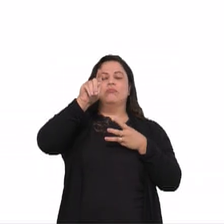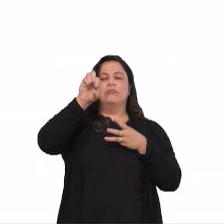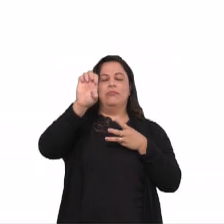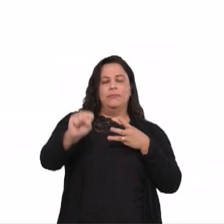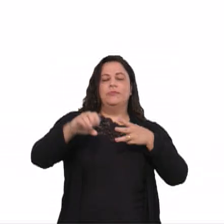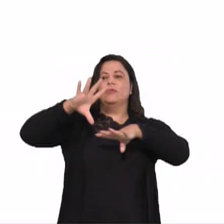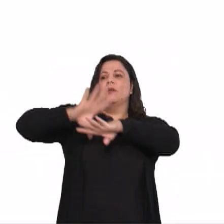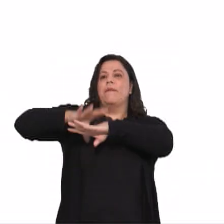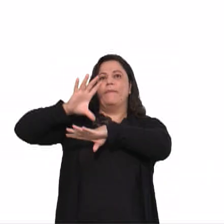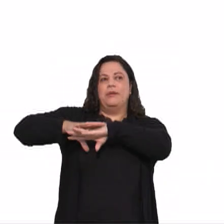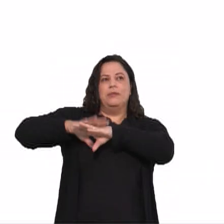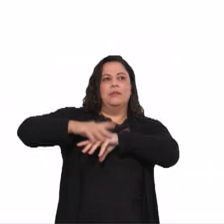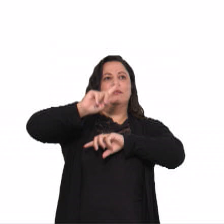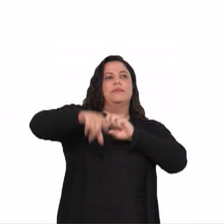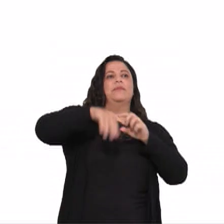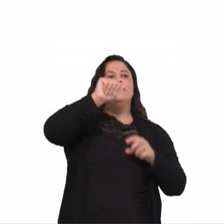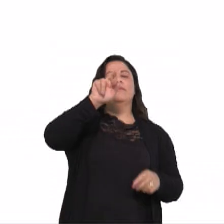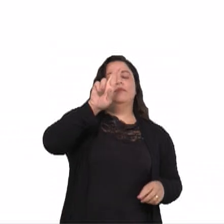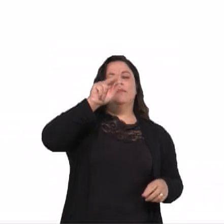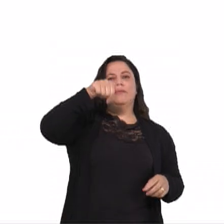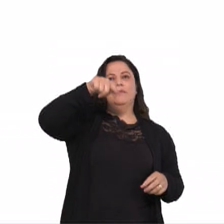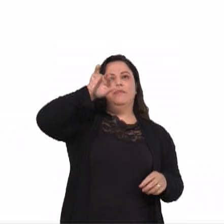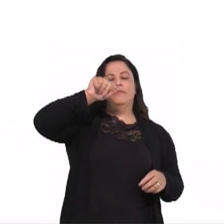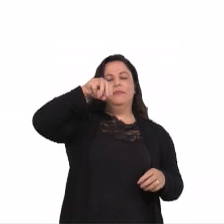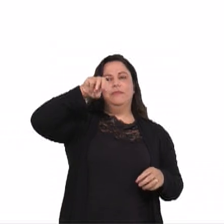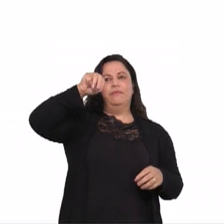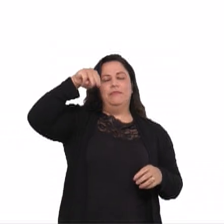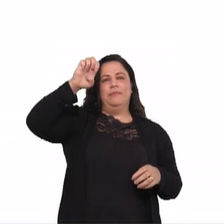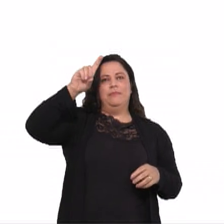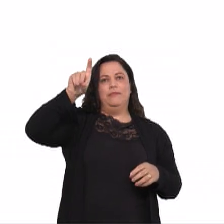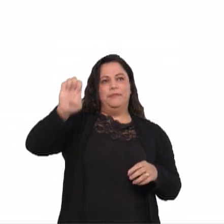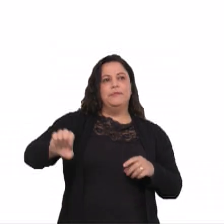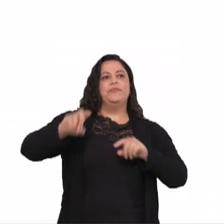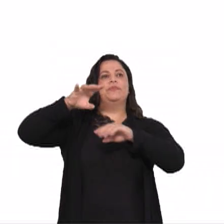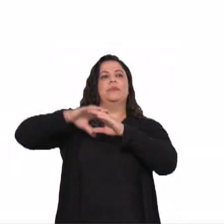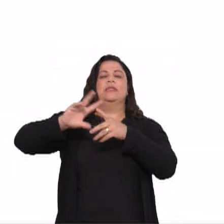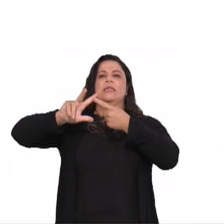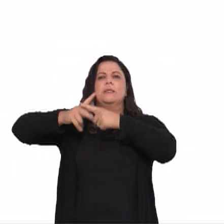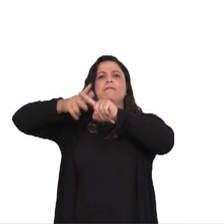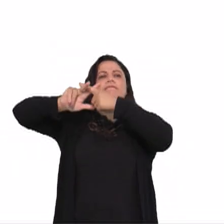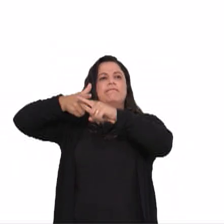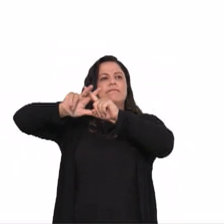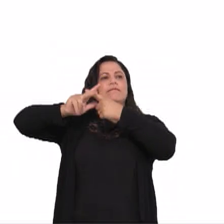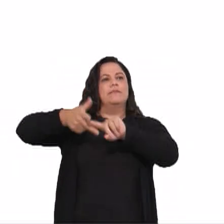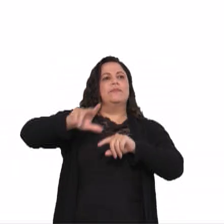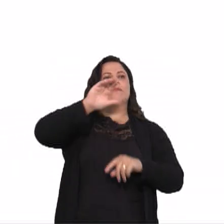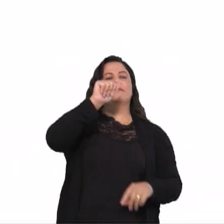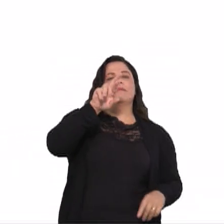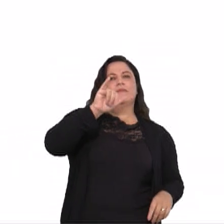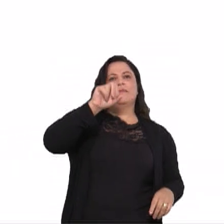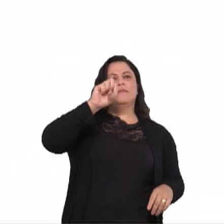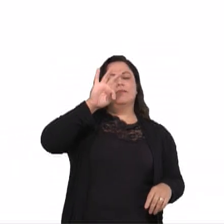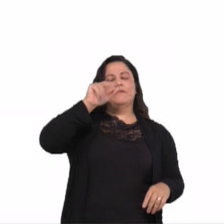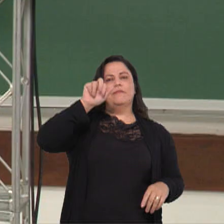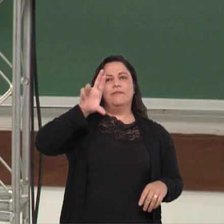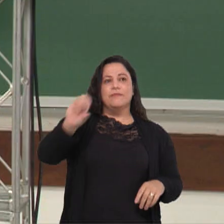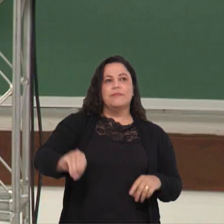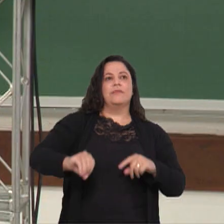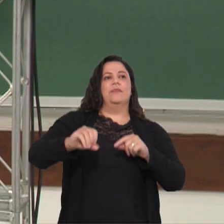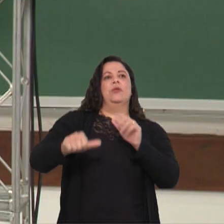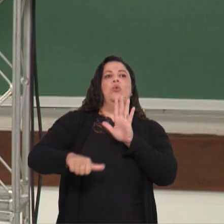matemática, Arquimedes na área da mecânica, Aristarco foi um dos primeiros a propor